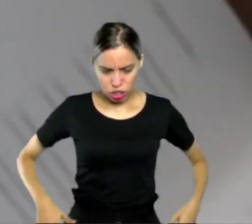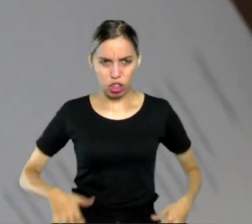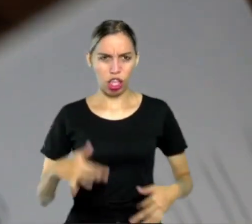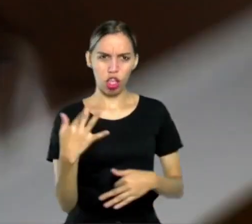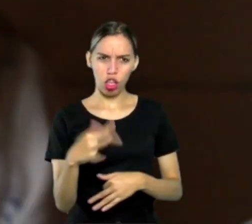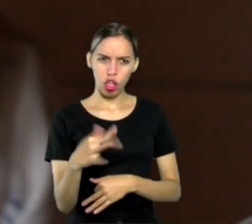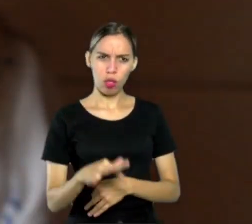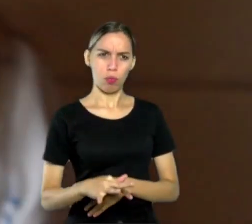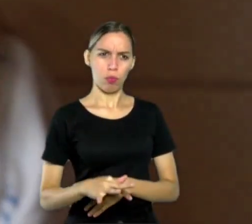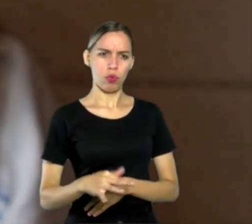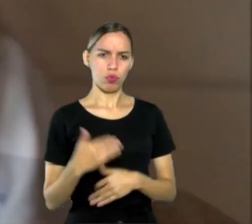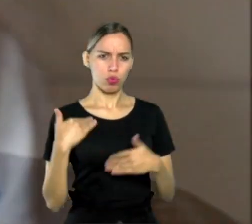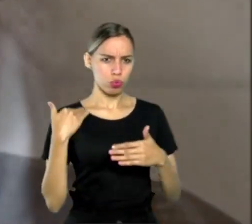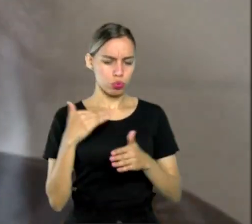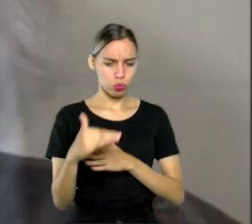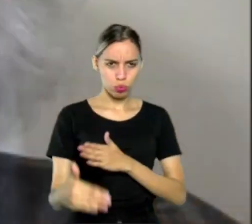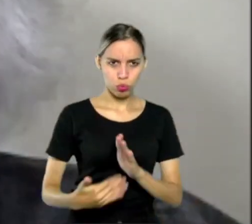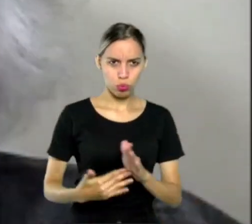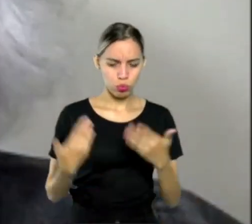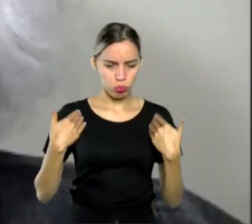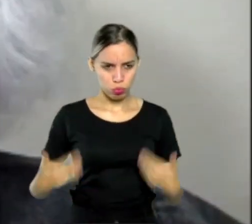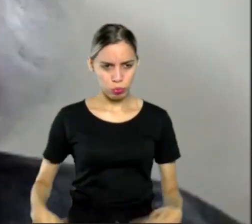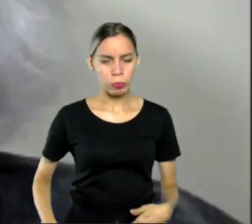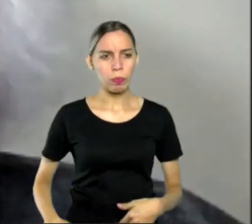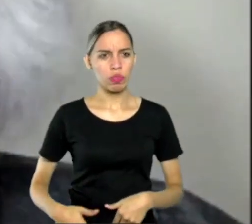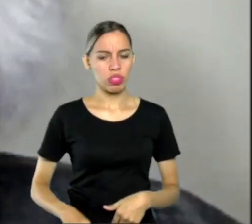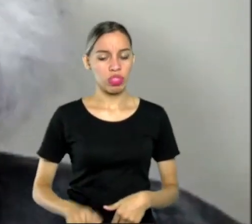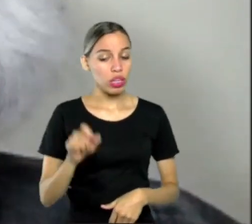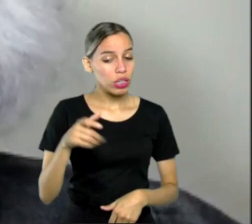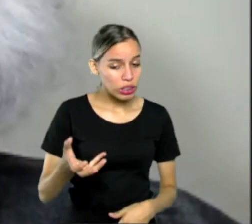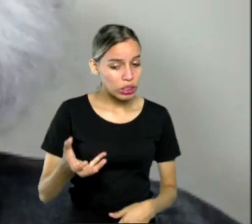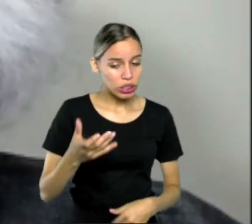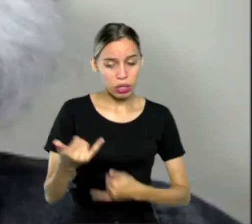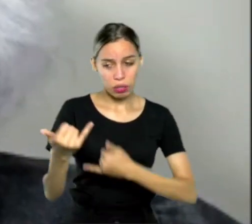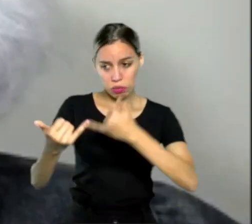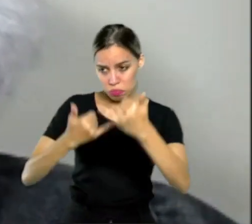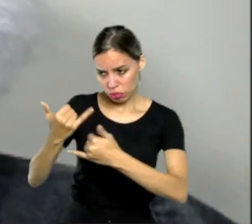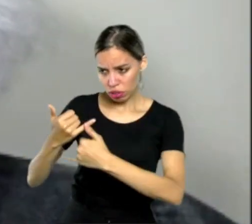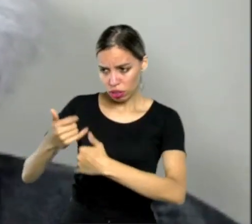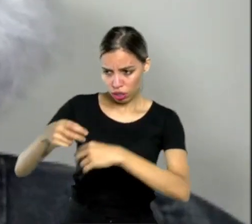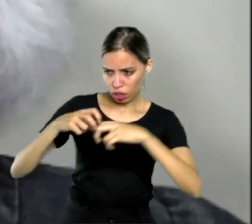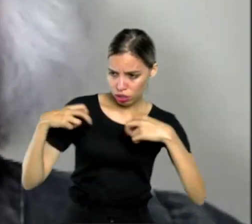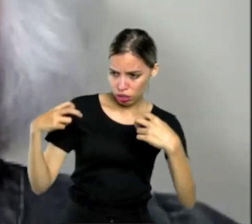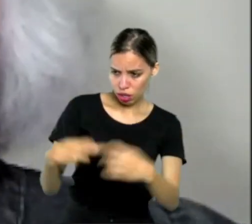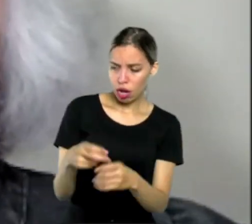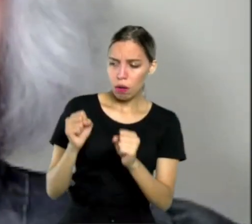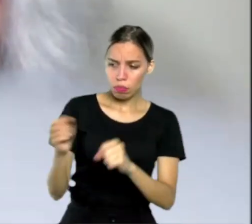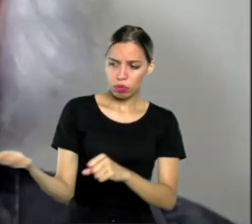verso não tem trava, qual risada de criança. Quem quiser brincar de roda, pode vir.